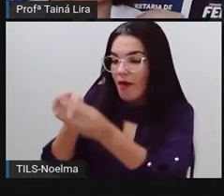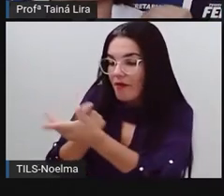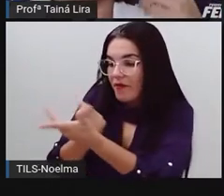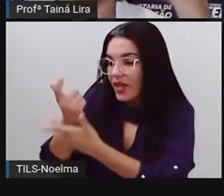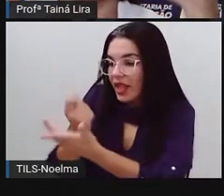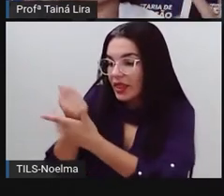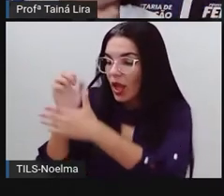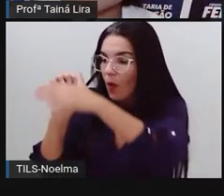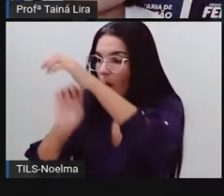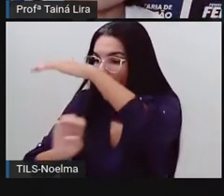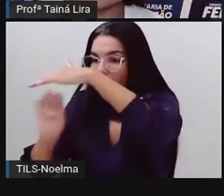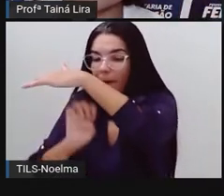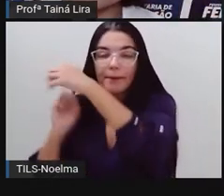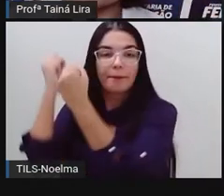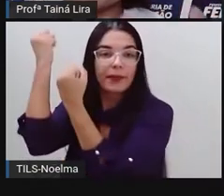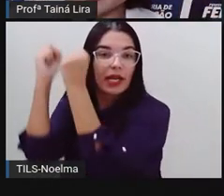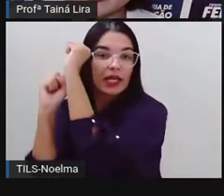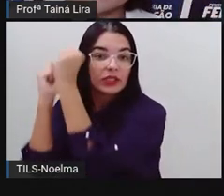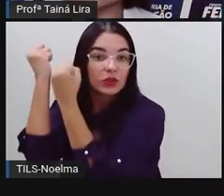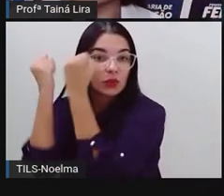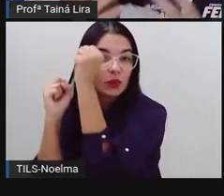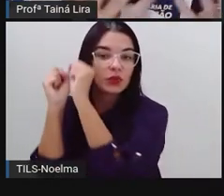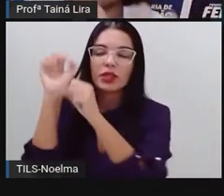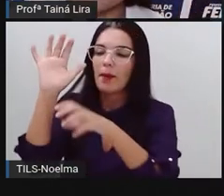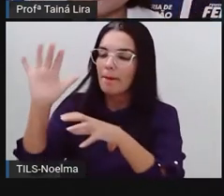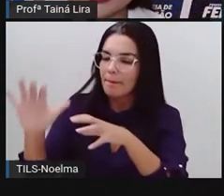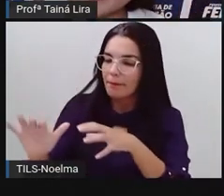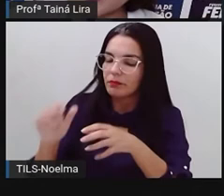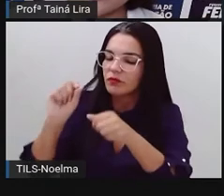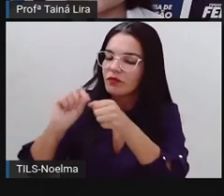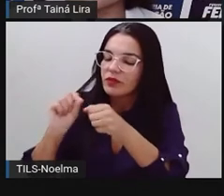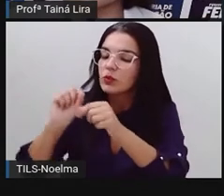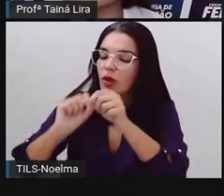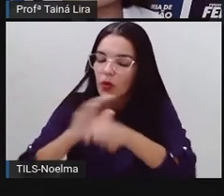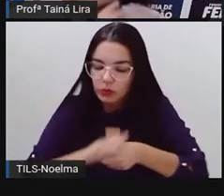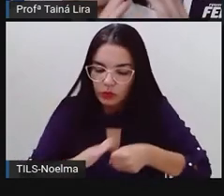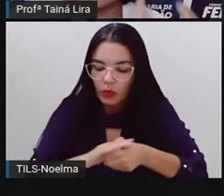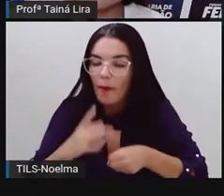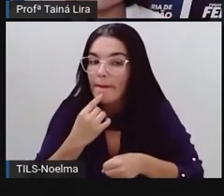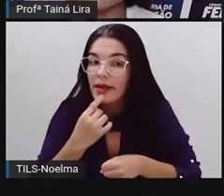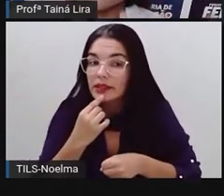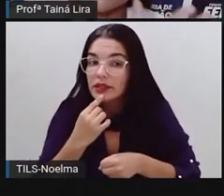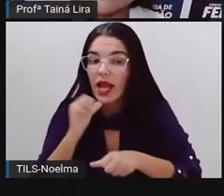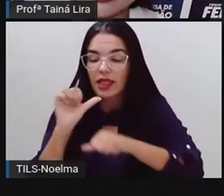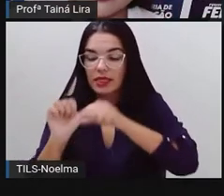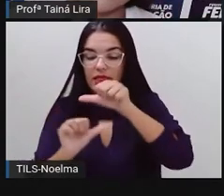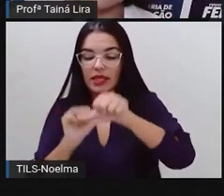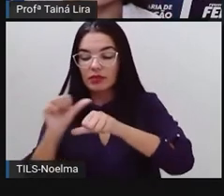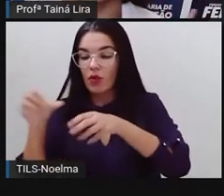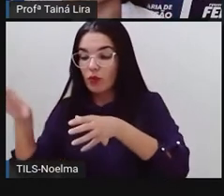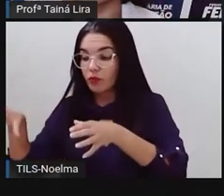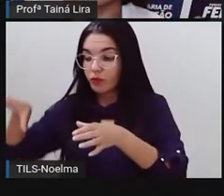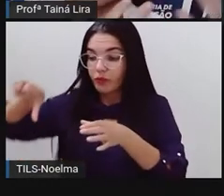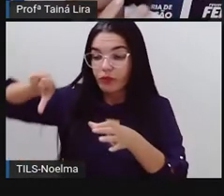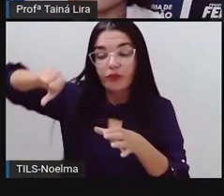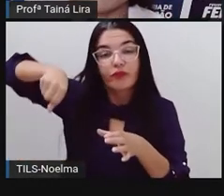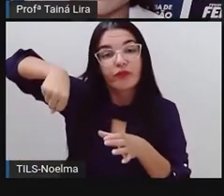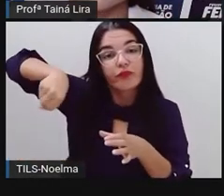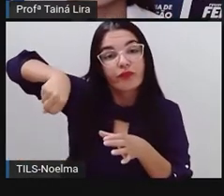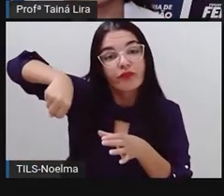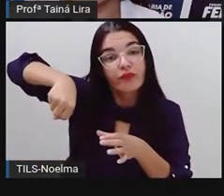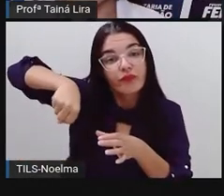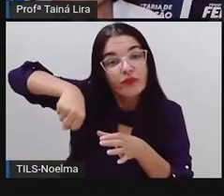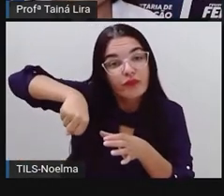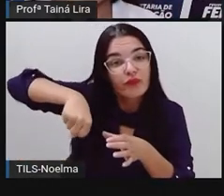indústria essa indústria pegou esse esse tomate transformou em molho ou transformou em extrato transformou em